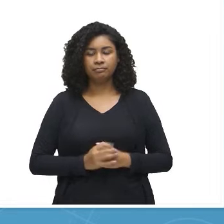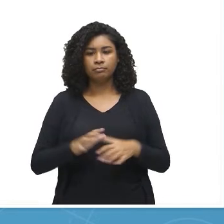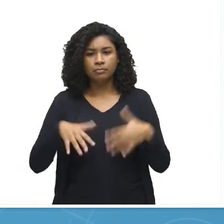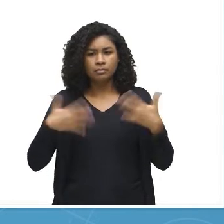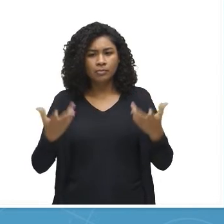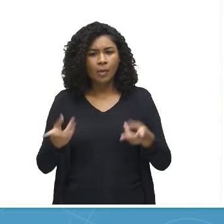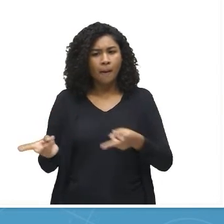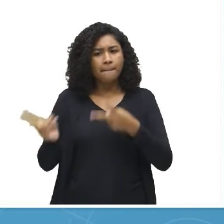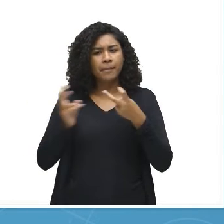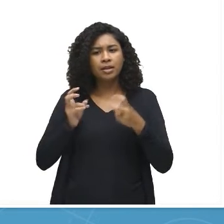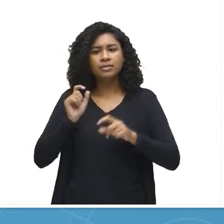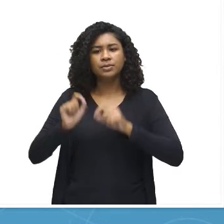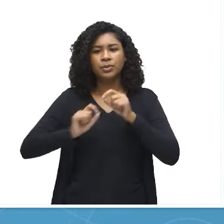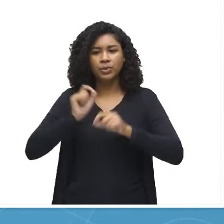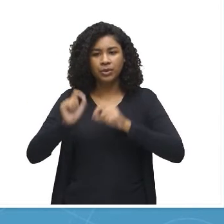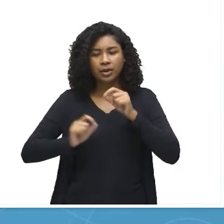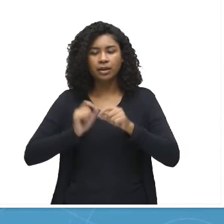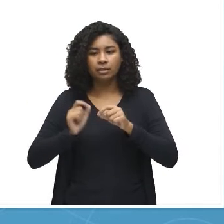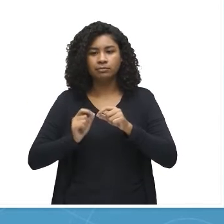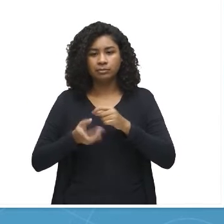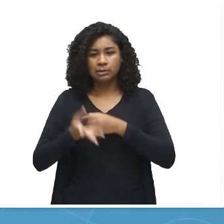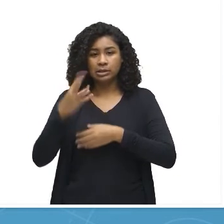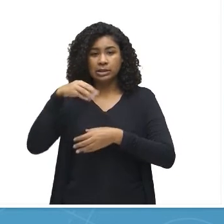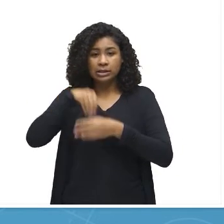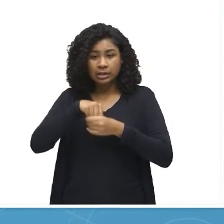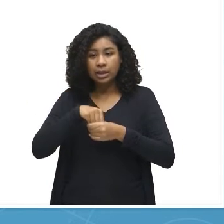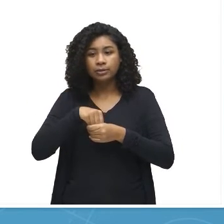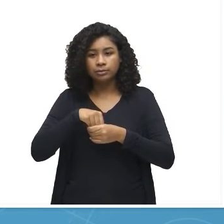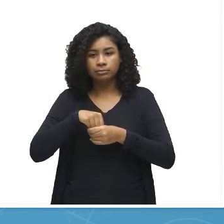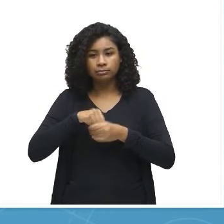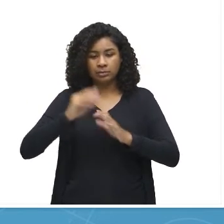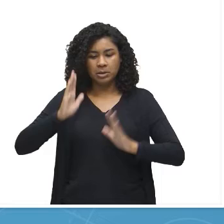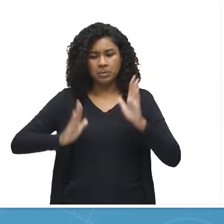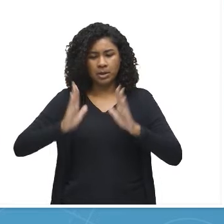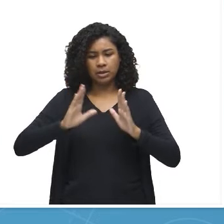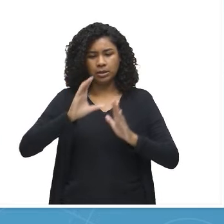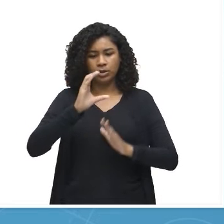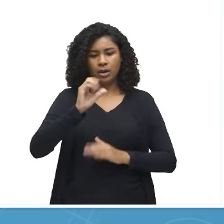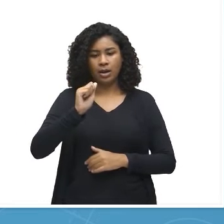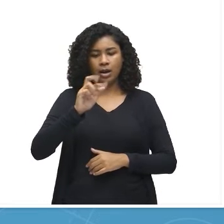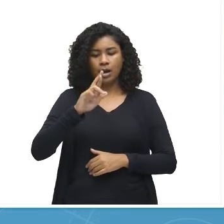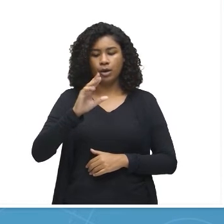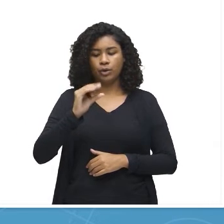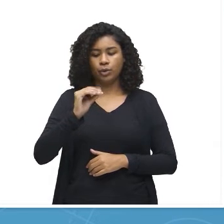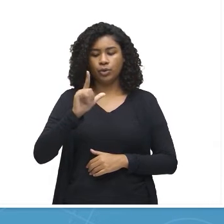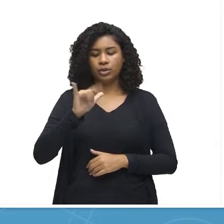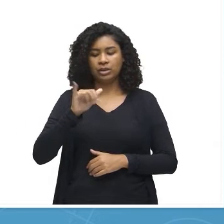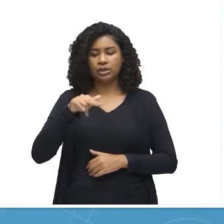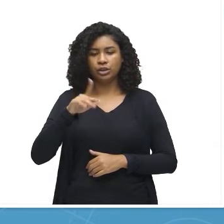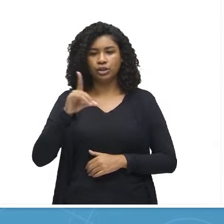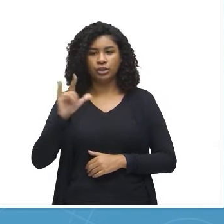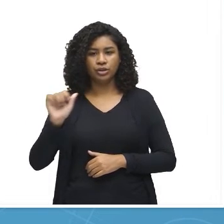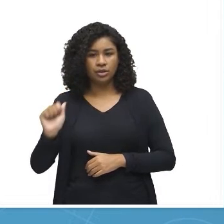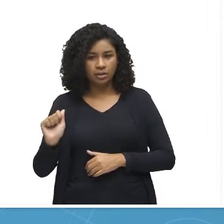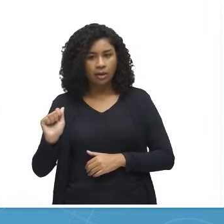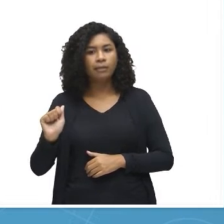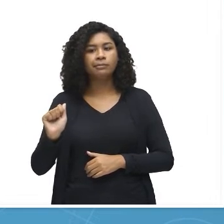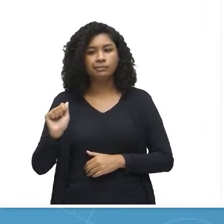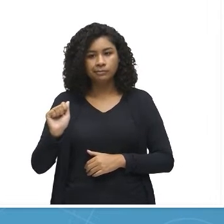aí que dentro dessa dinastia carolíngia, que é a dinastia que vai de